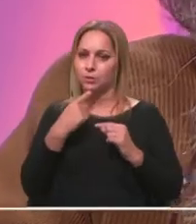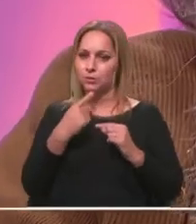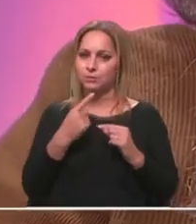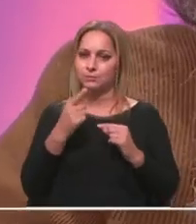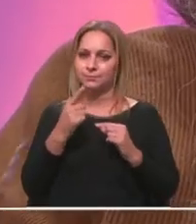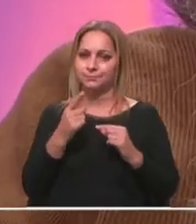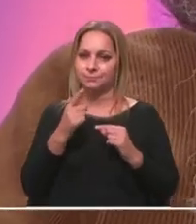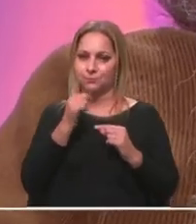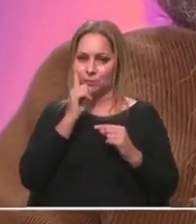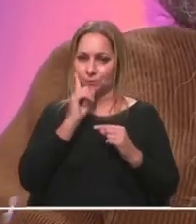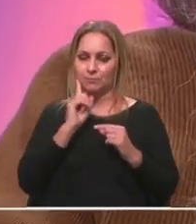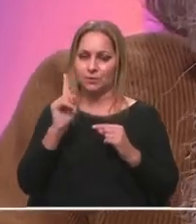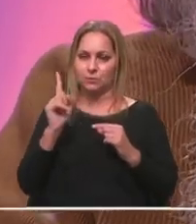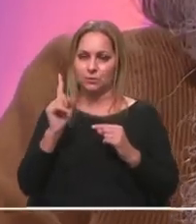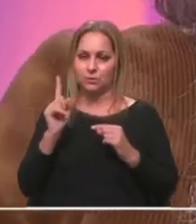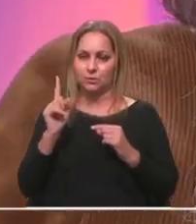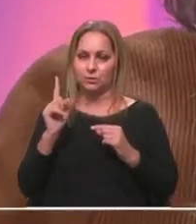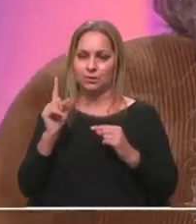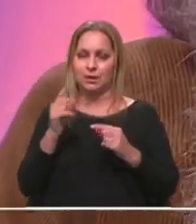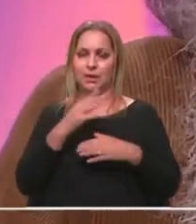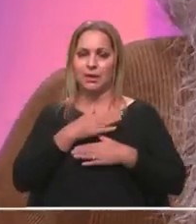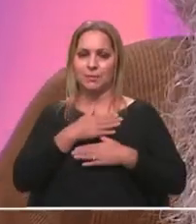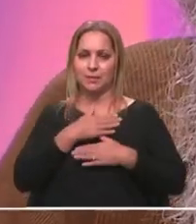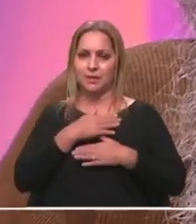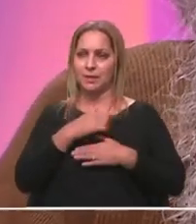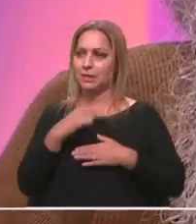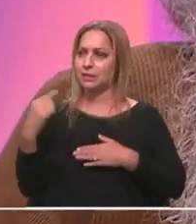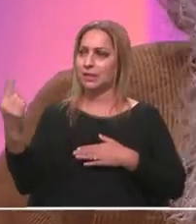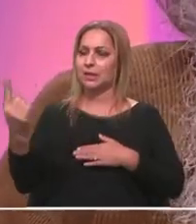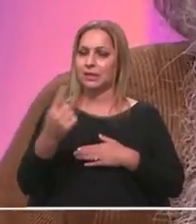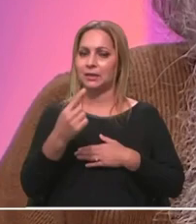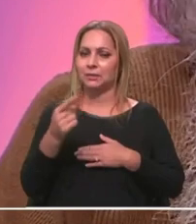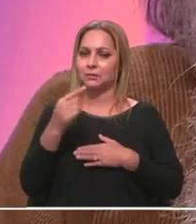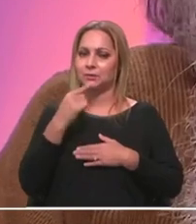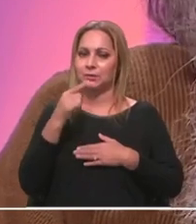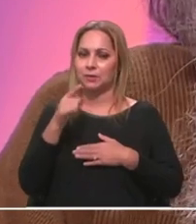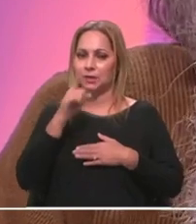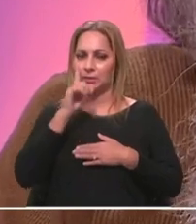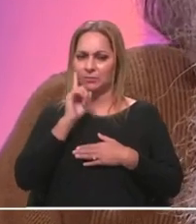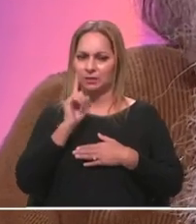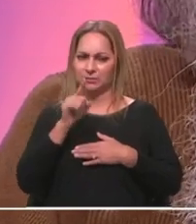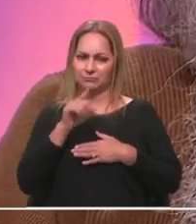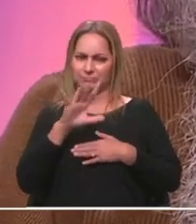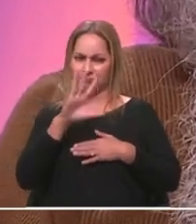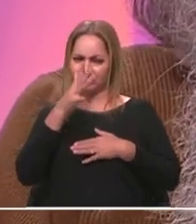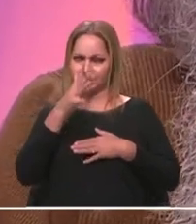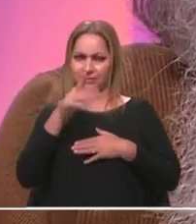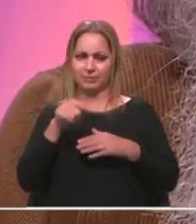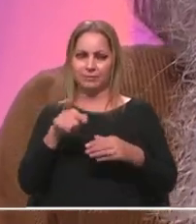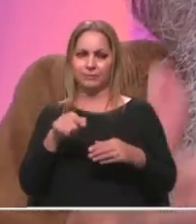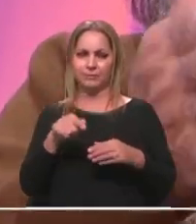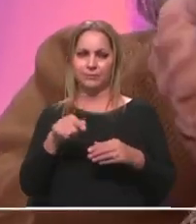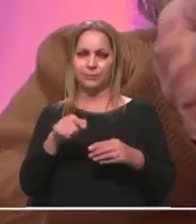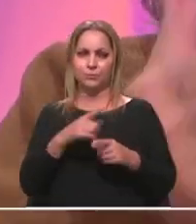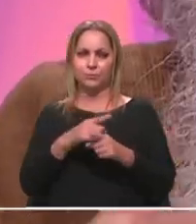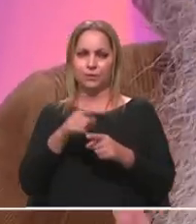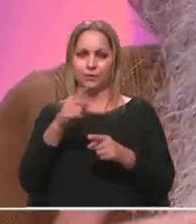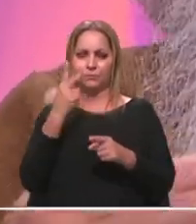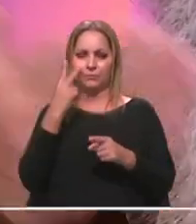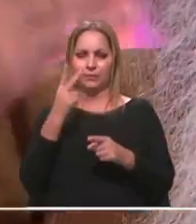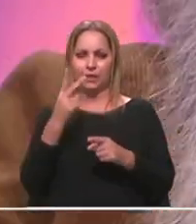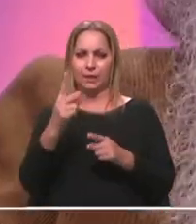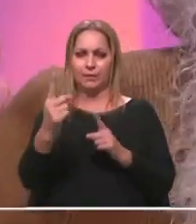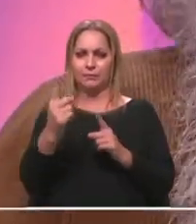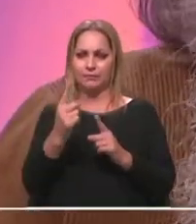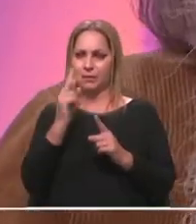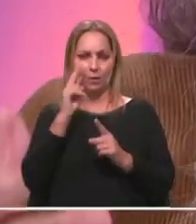daquelas meninas colaboradoras das minhas amiguinhas que estão ali a ajudar esta menina vem muito perturbada Mas por que acha não vi que ela ela vem e